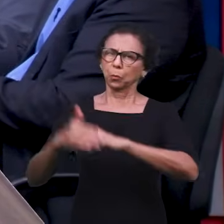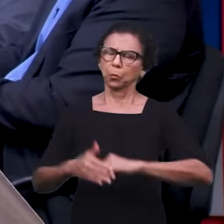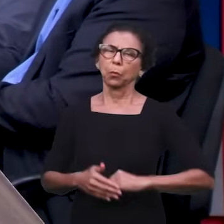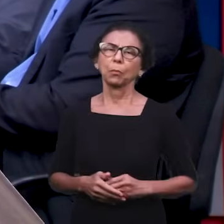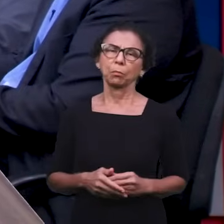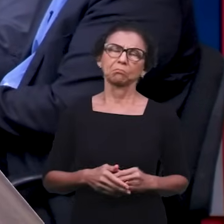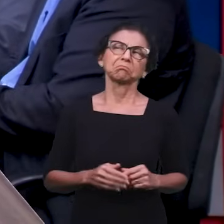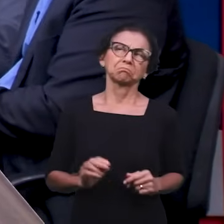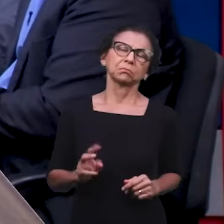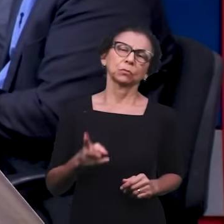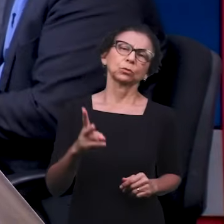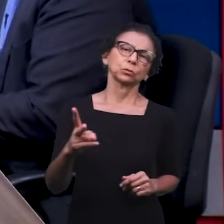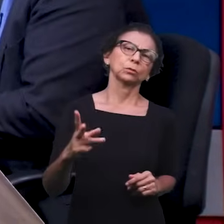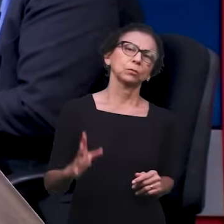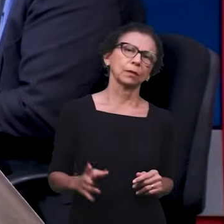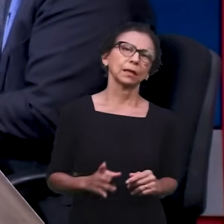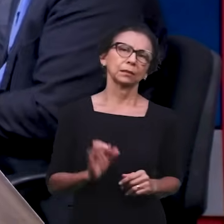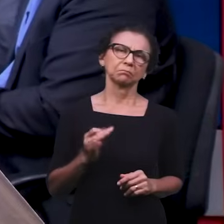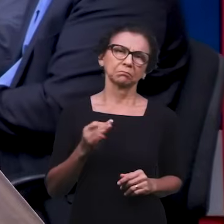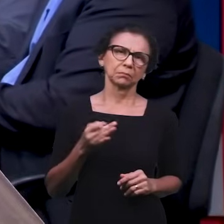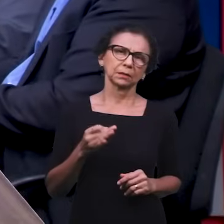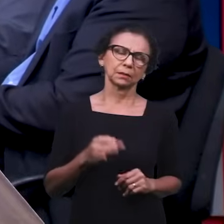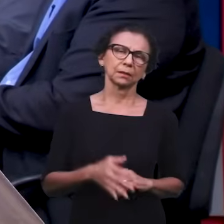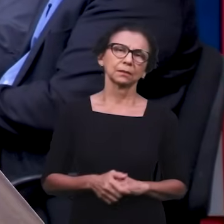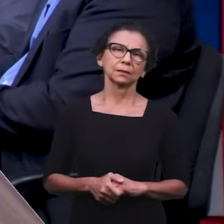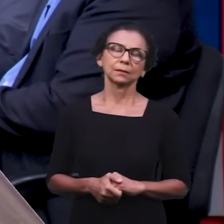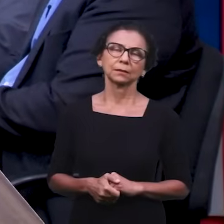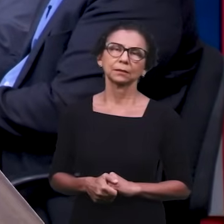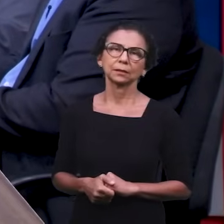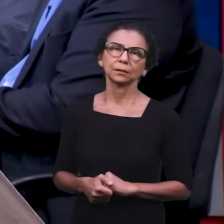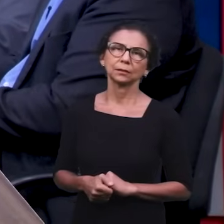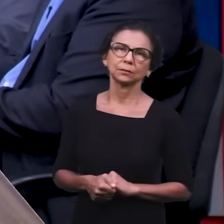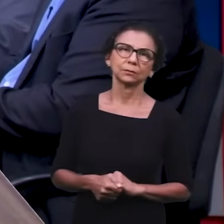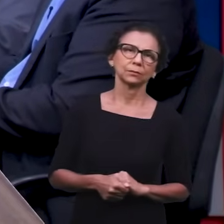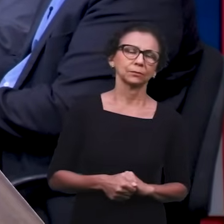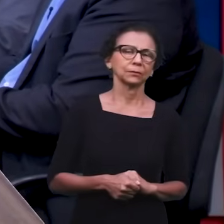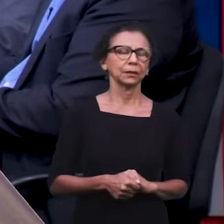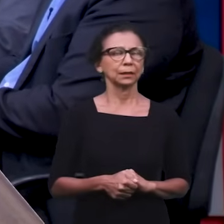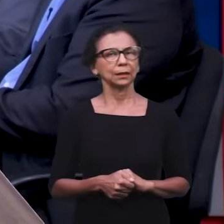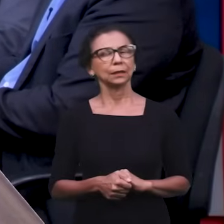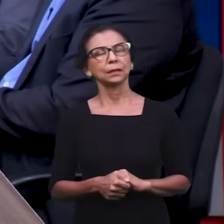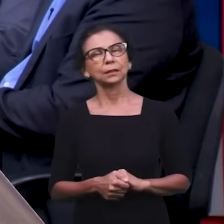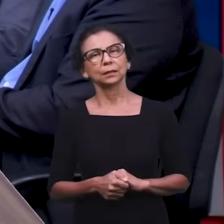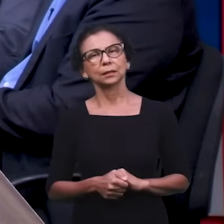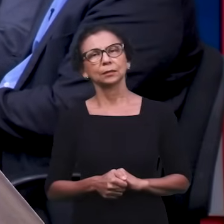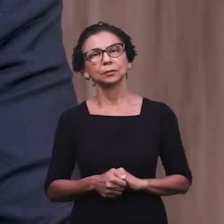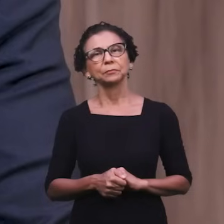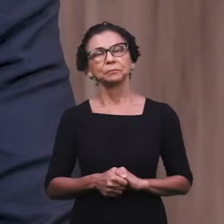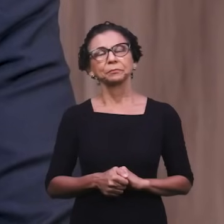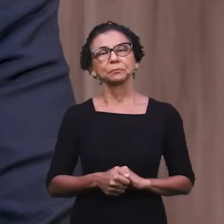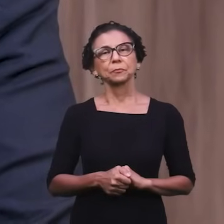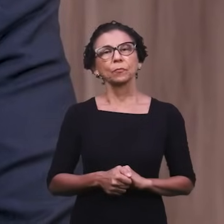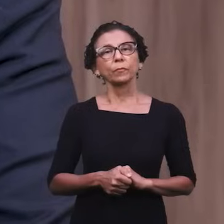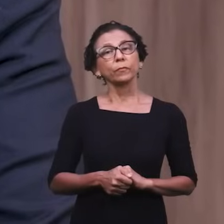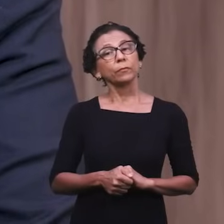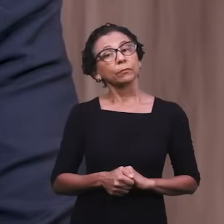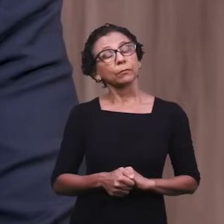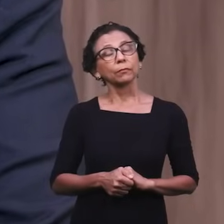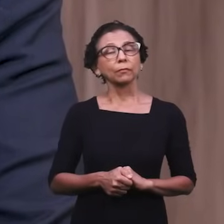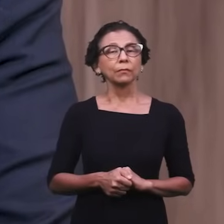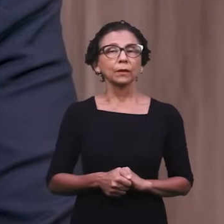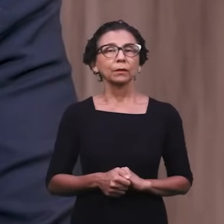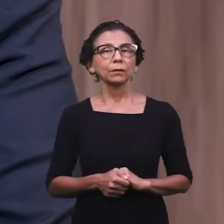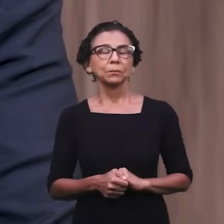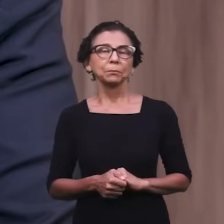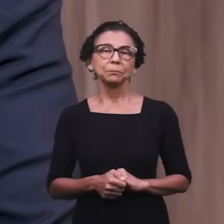tem mais, né? Então, certamente tem mais nuances aí para evoluir, mas